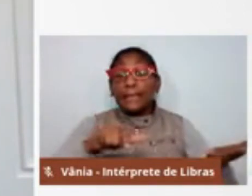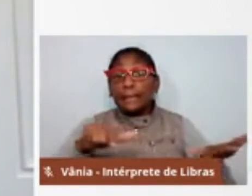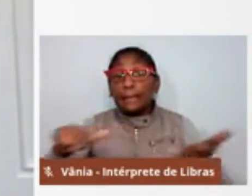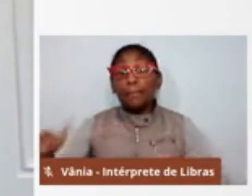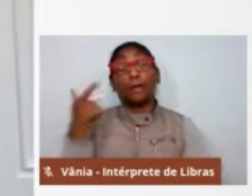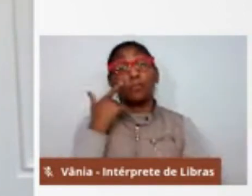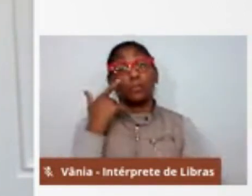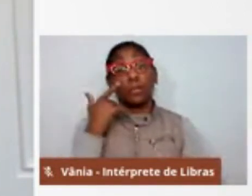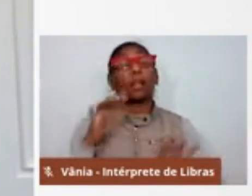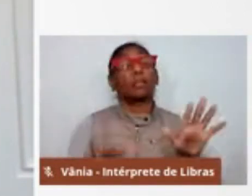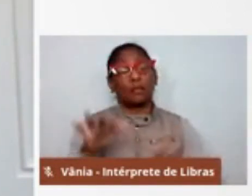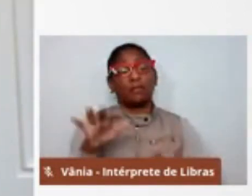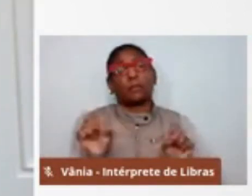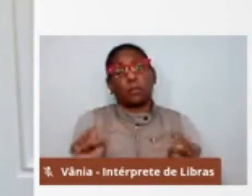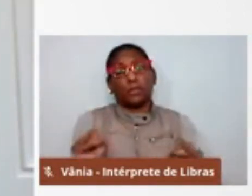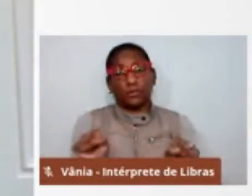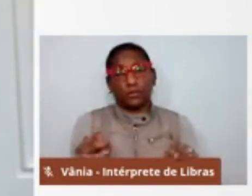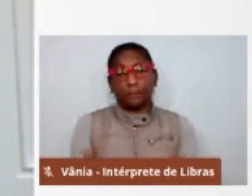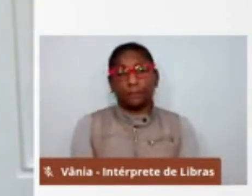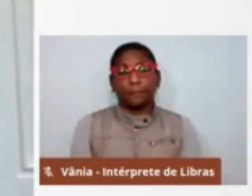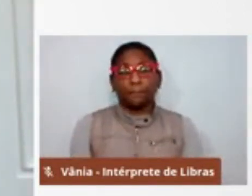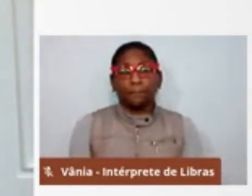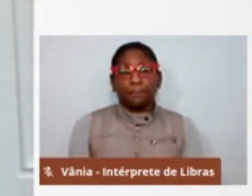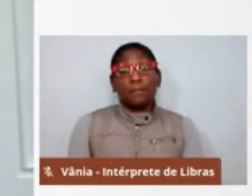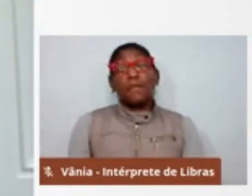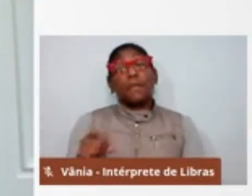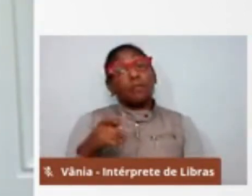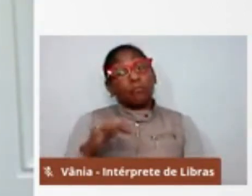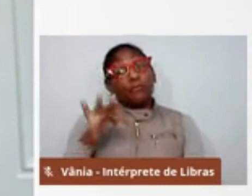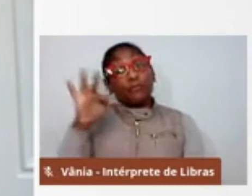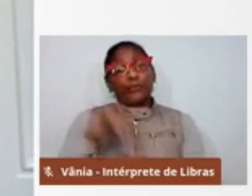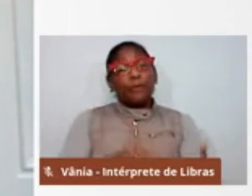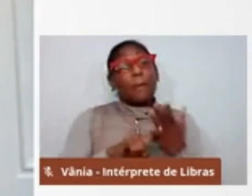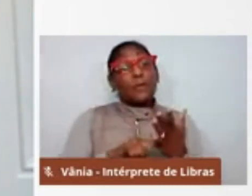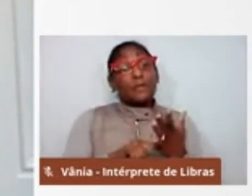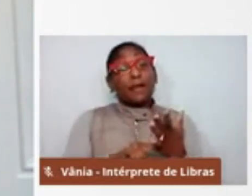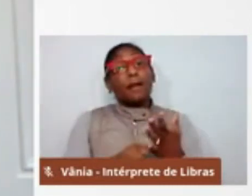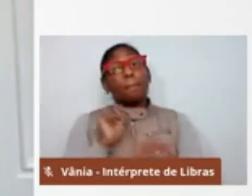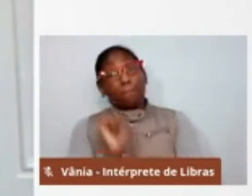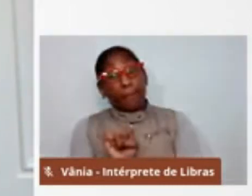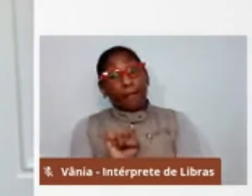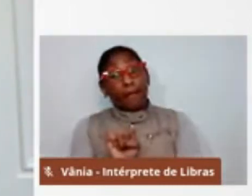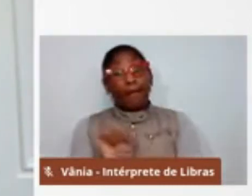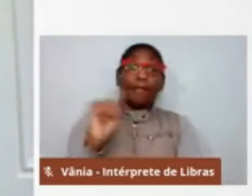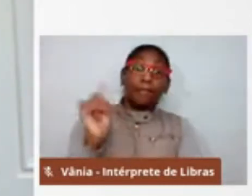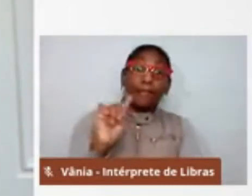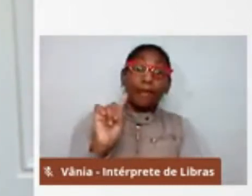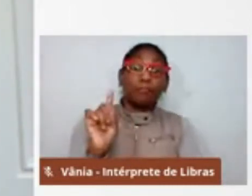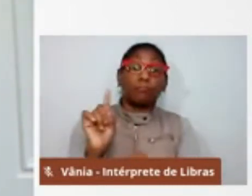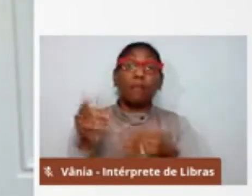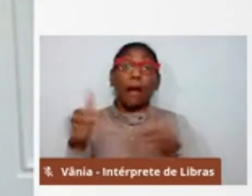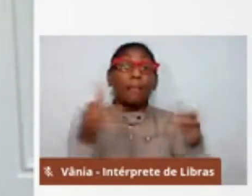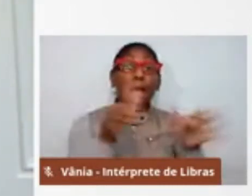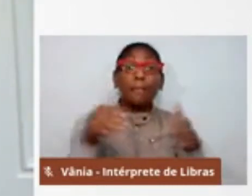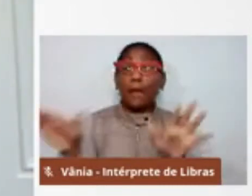que seja aquilo que vai determinar ali na frente redução dessas restrições, porque a gente sabe